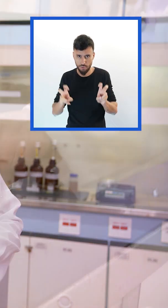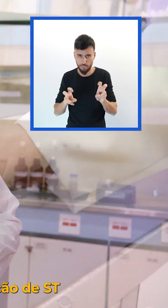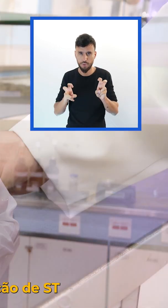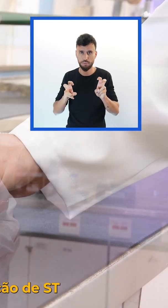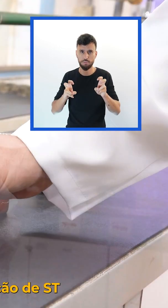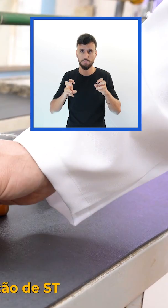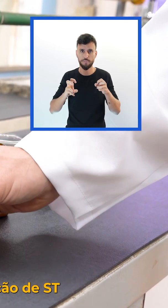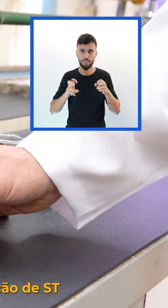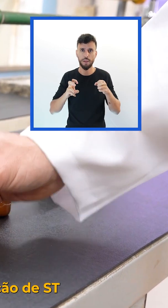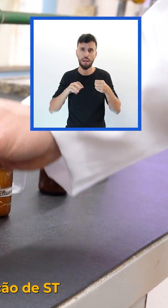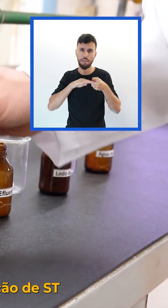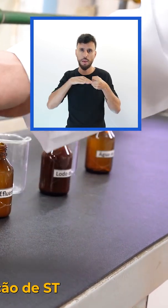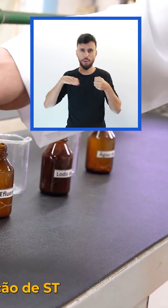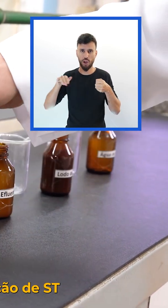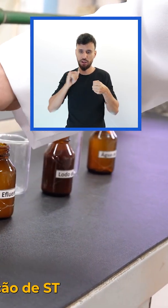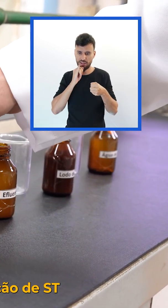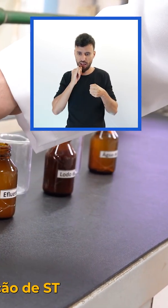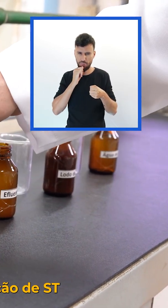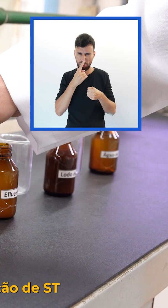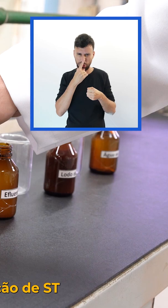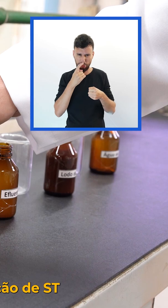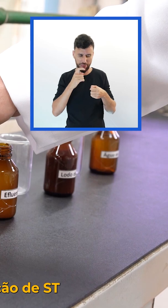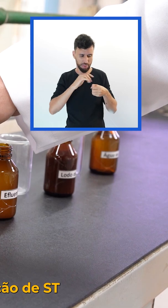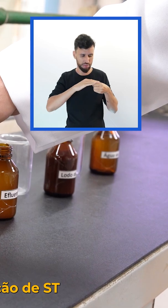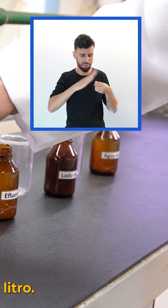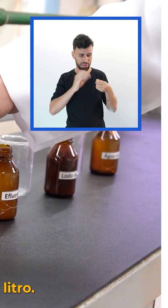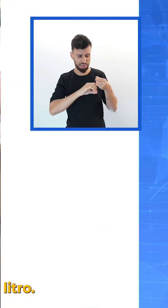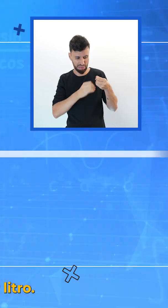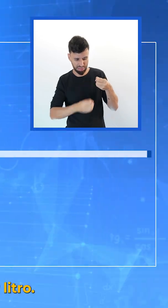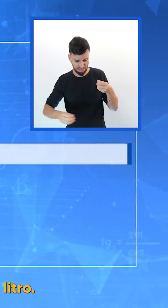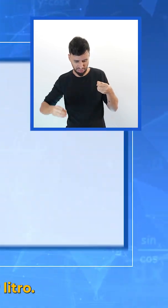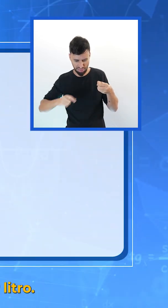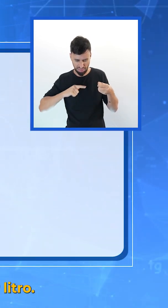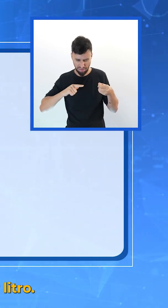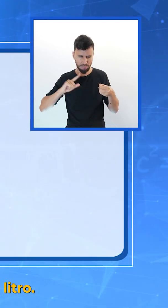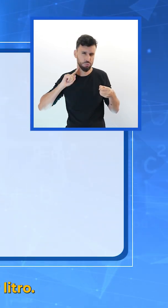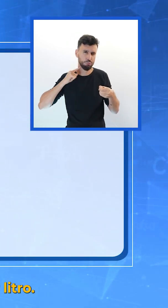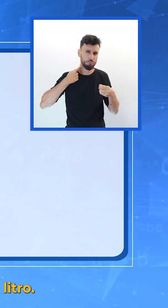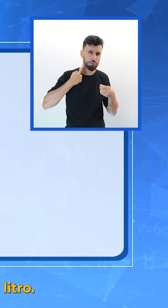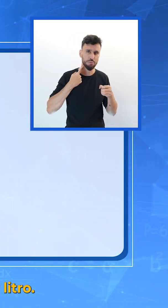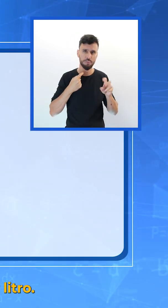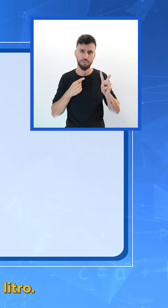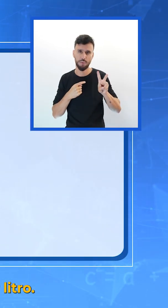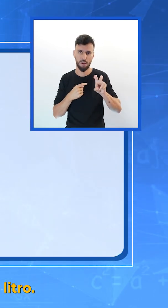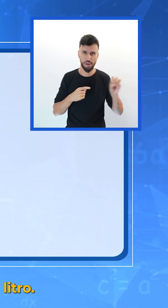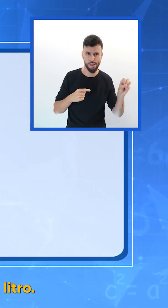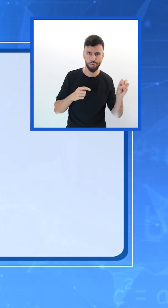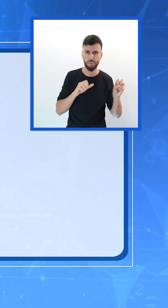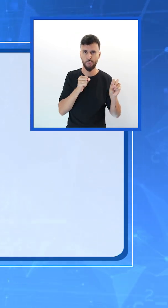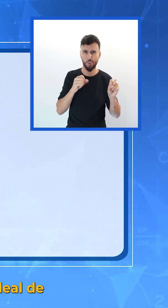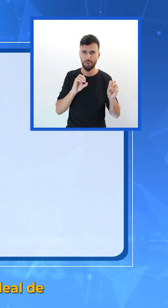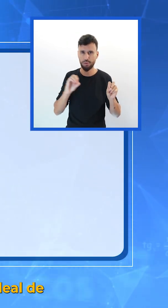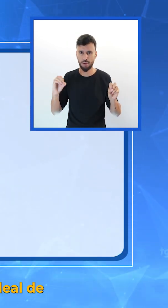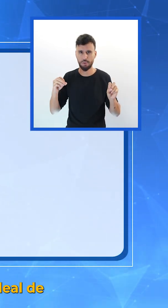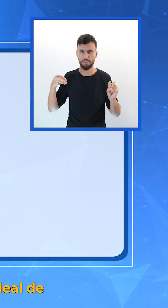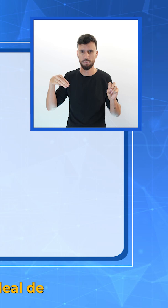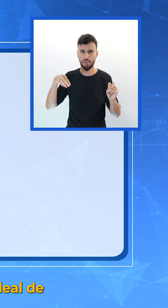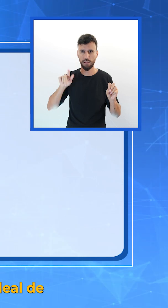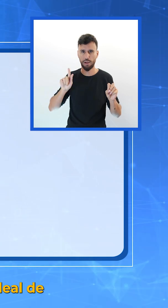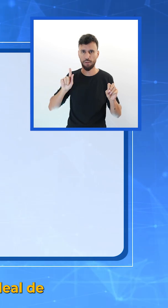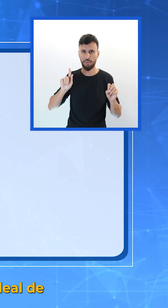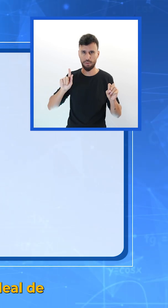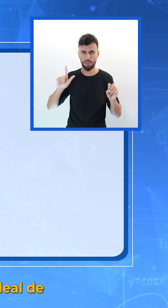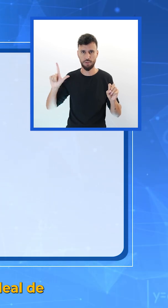intermediária, por exemplo, um esgoto sanitário, com concentração de ST variando entre 500 a 800 mg por litro. Assim,